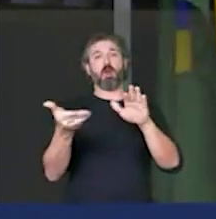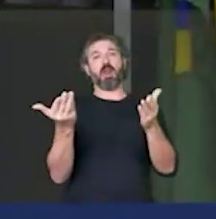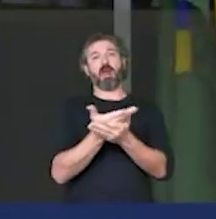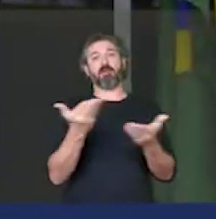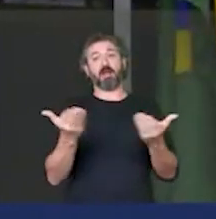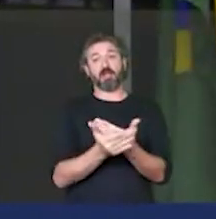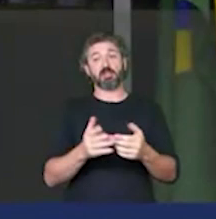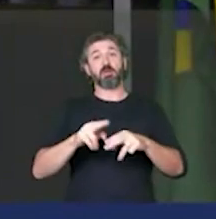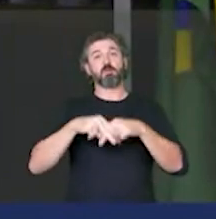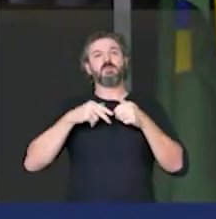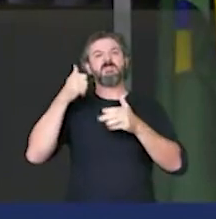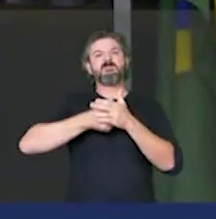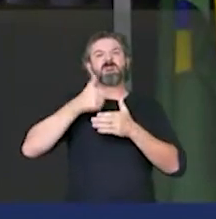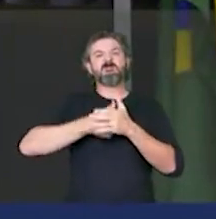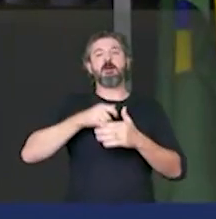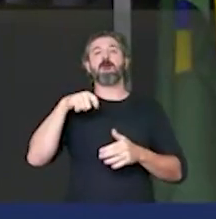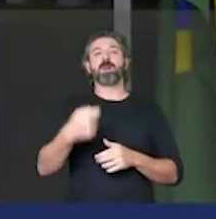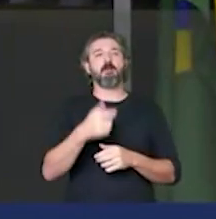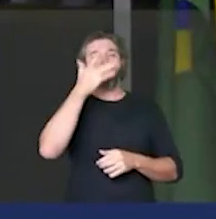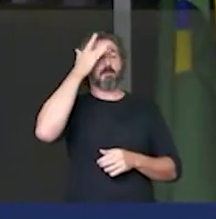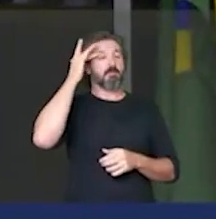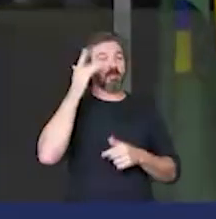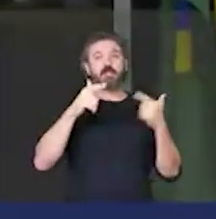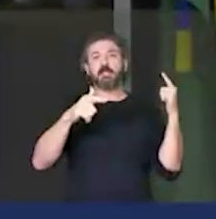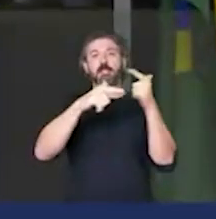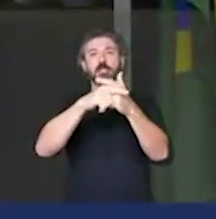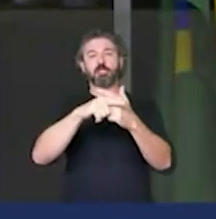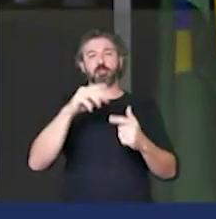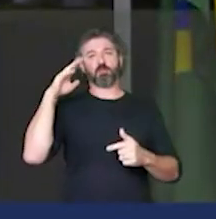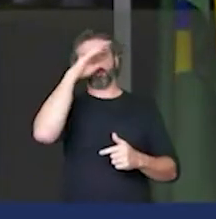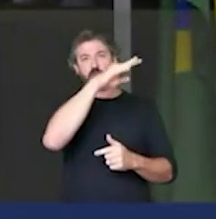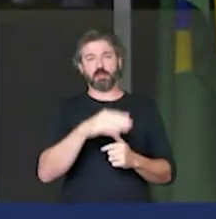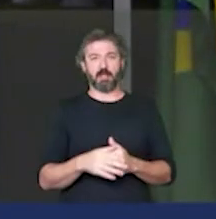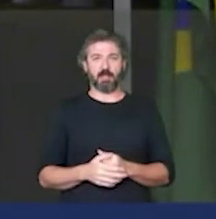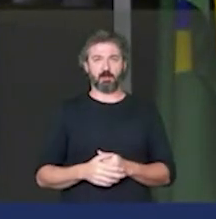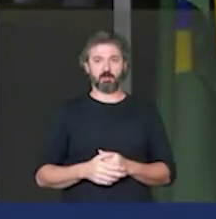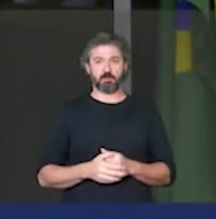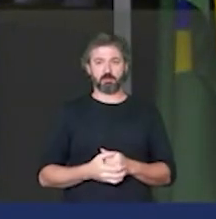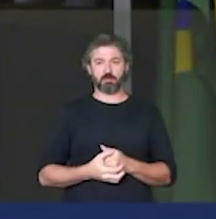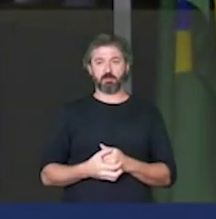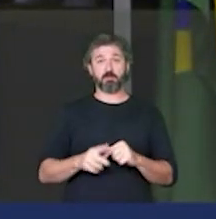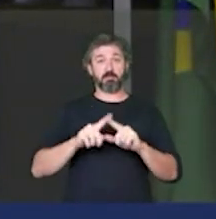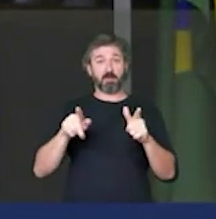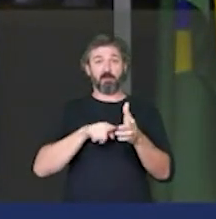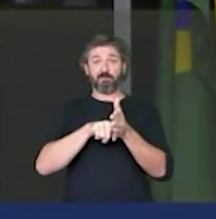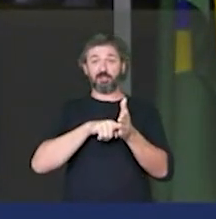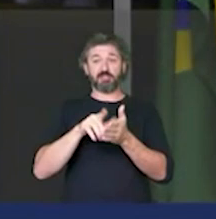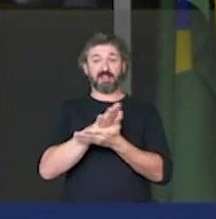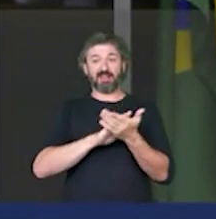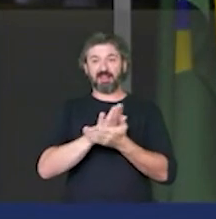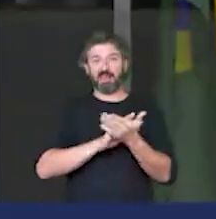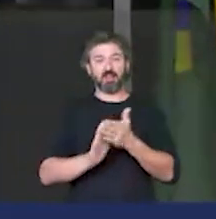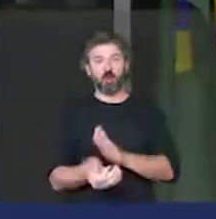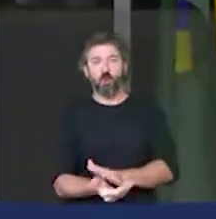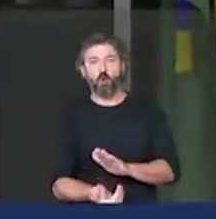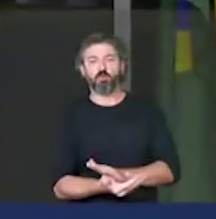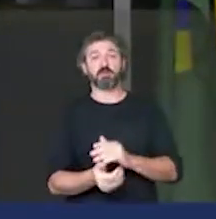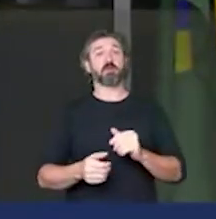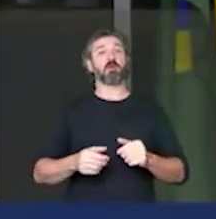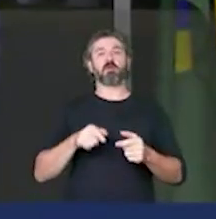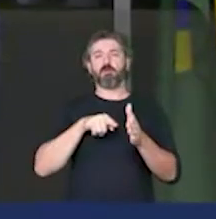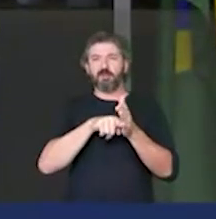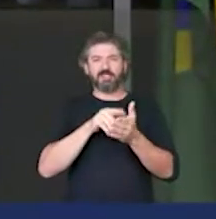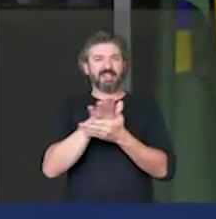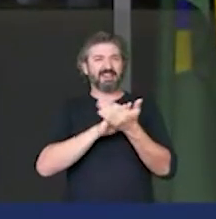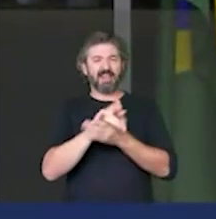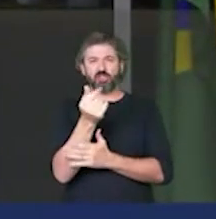isso persegue aqueles que criticam o presidente da República. E não investiga a corrupção. E não